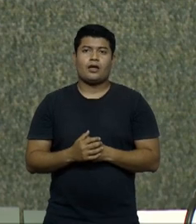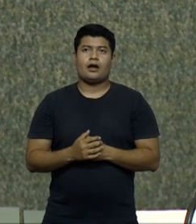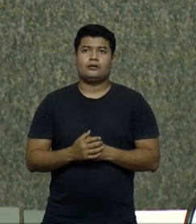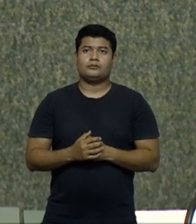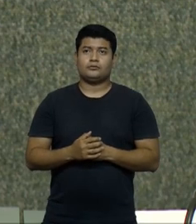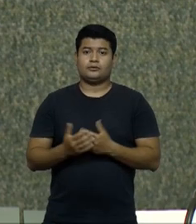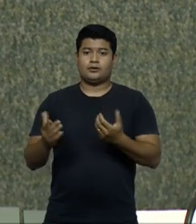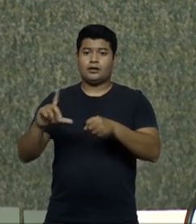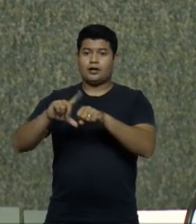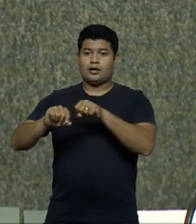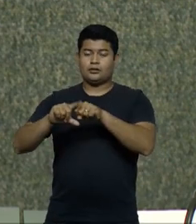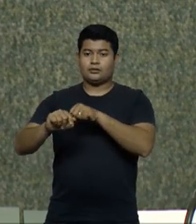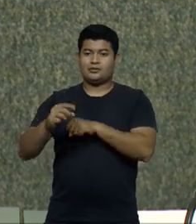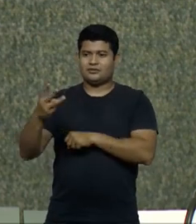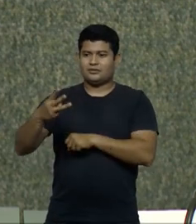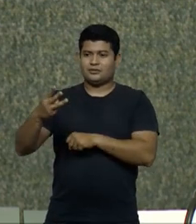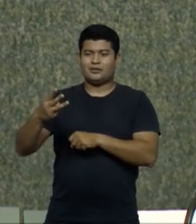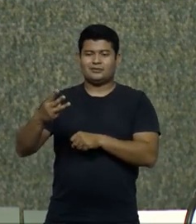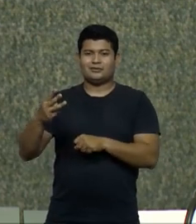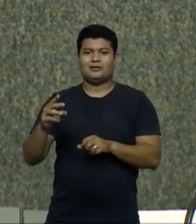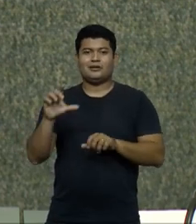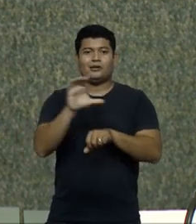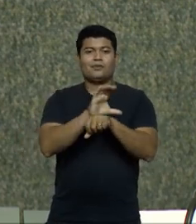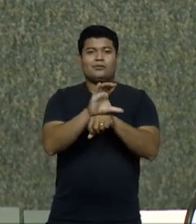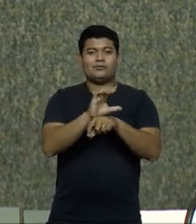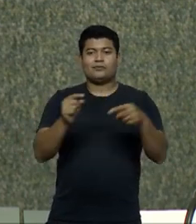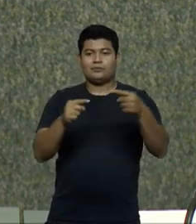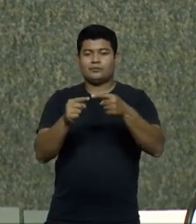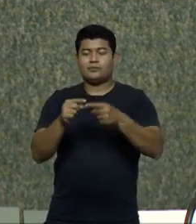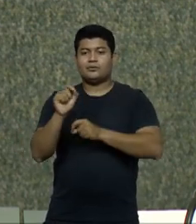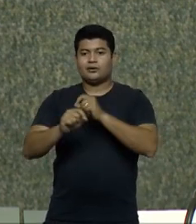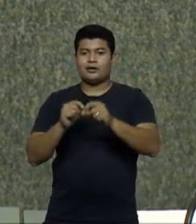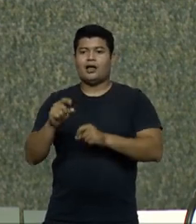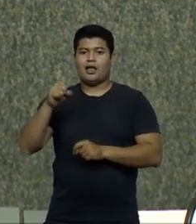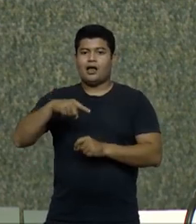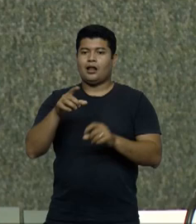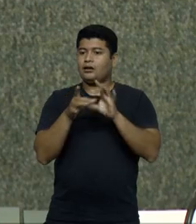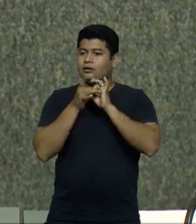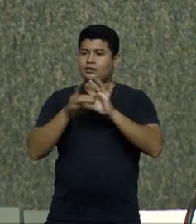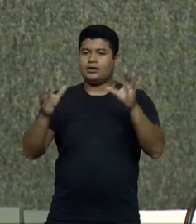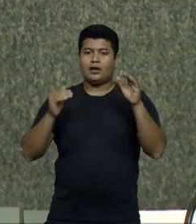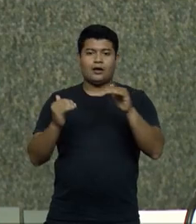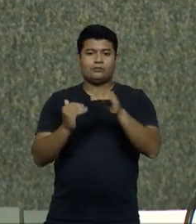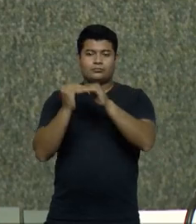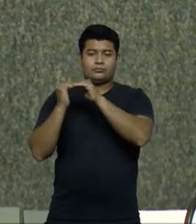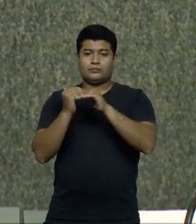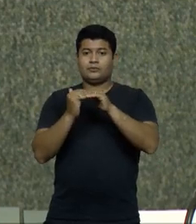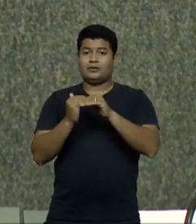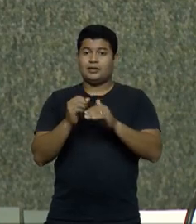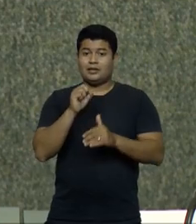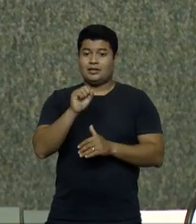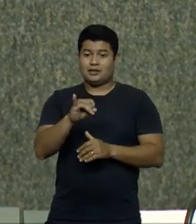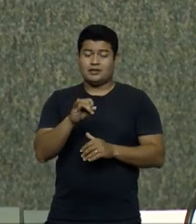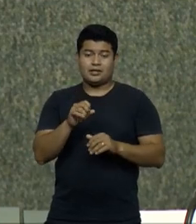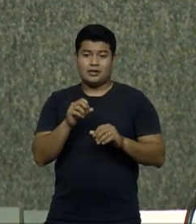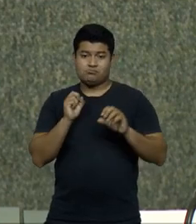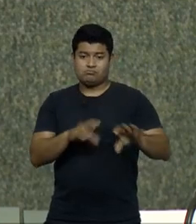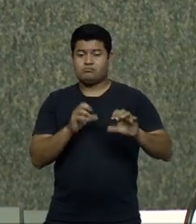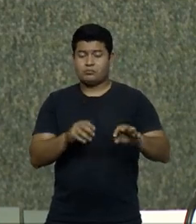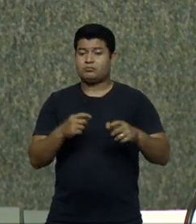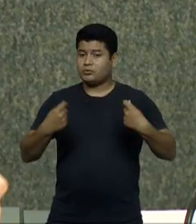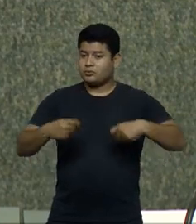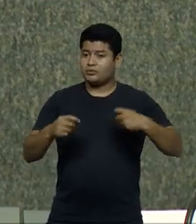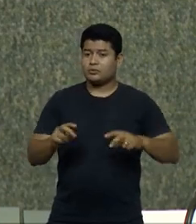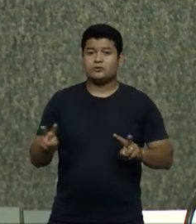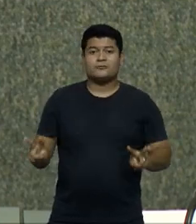Artigo terceiro e isso é por meio da educação e não se faz educação sem Professor valorizado ser professor é com garantia de